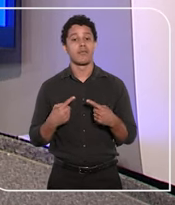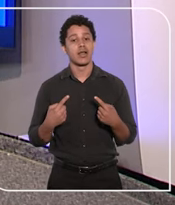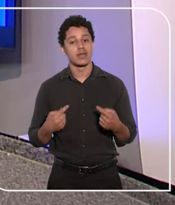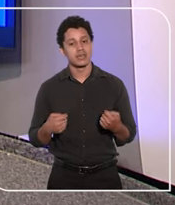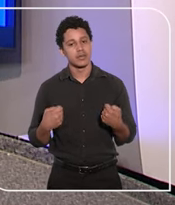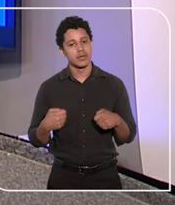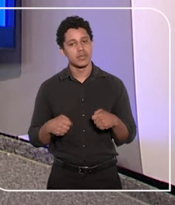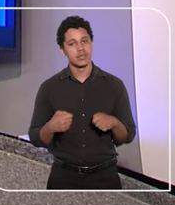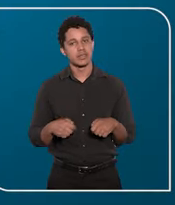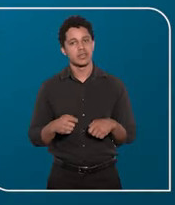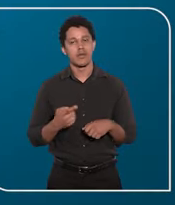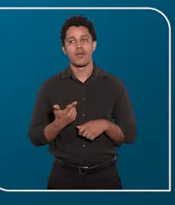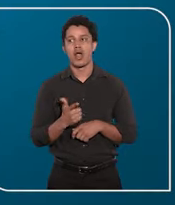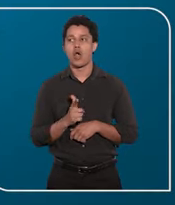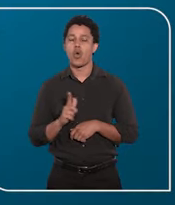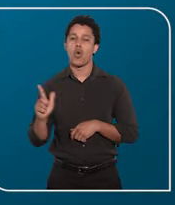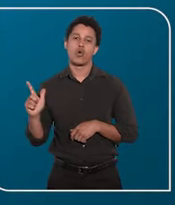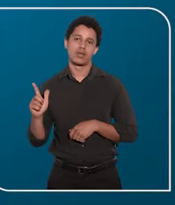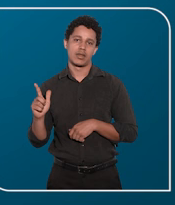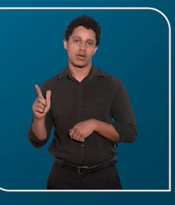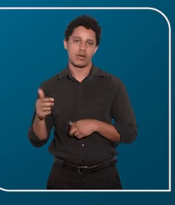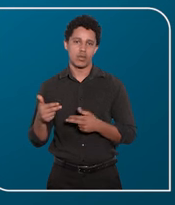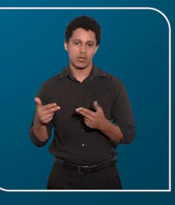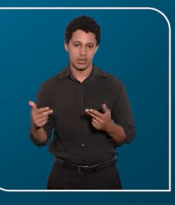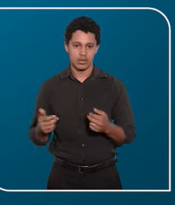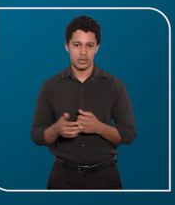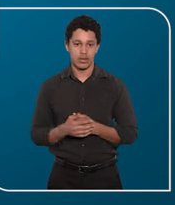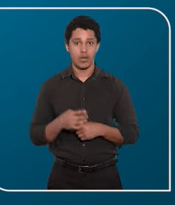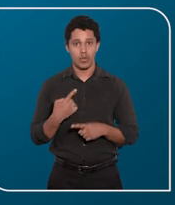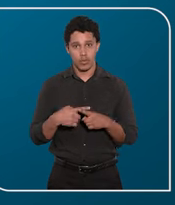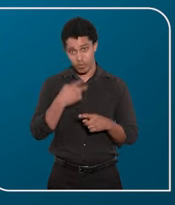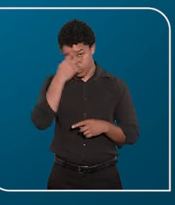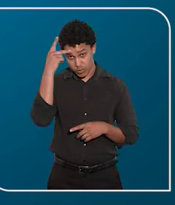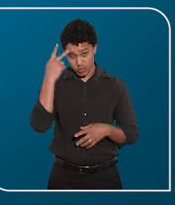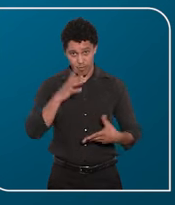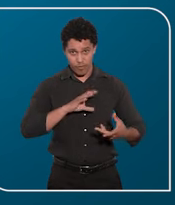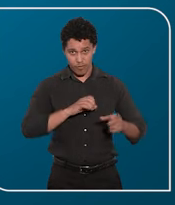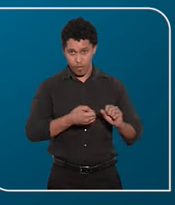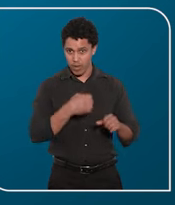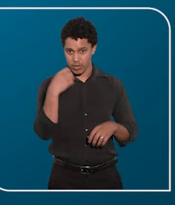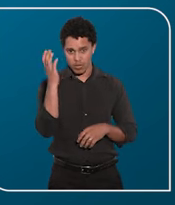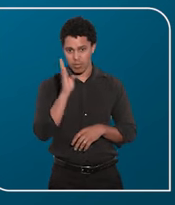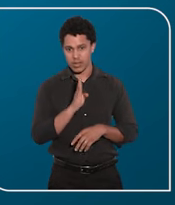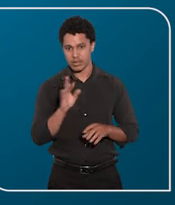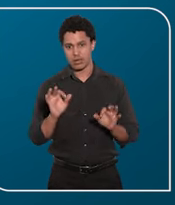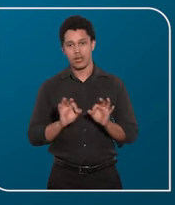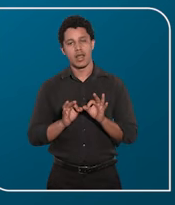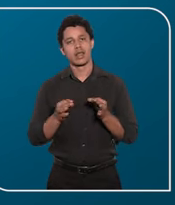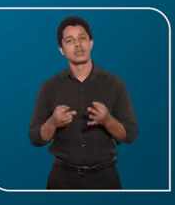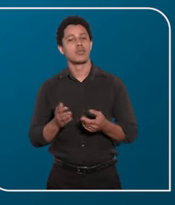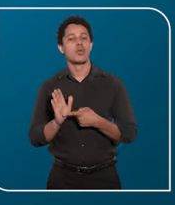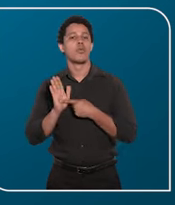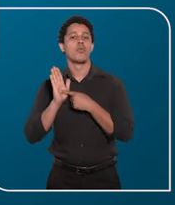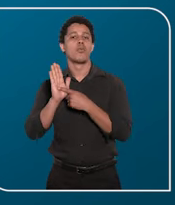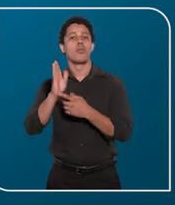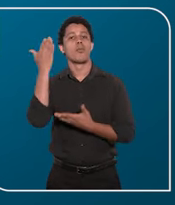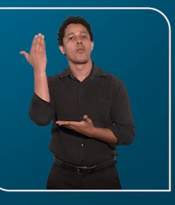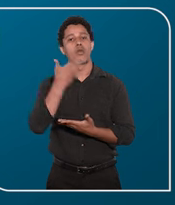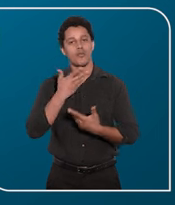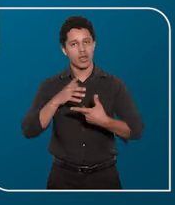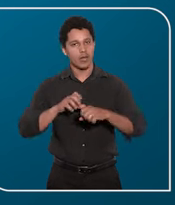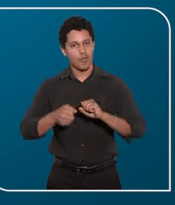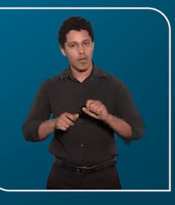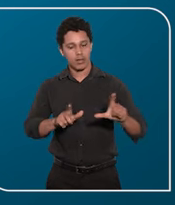outro requisito. Por quê? Porque o requisito de quem é graduado no Brasil é simplesmente demonstrar essa graduação, ou seja, o